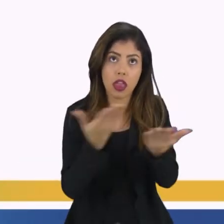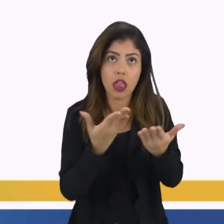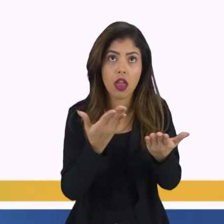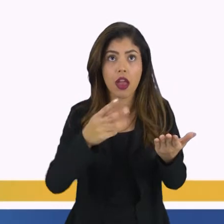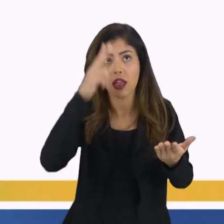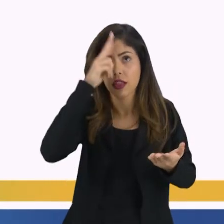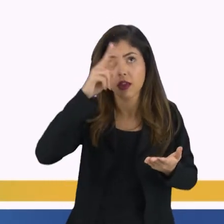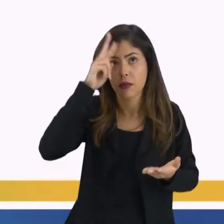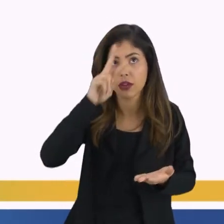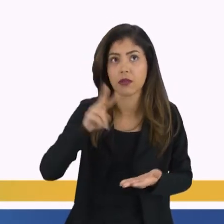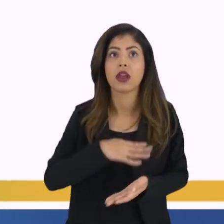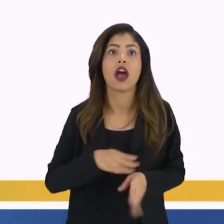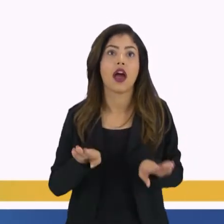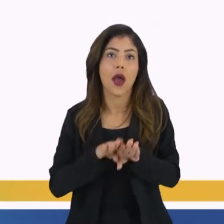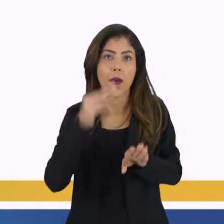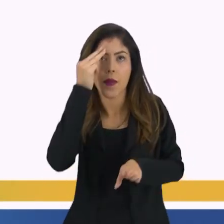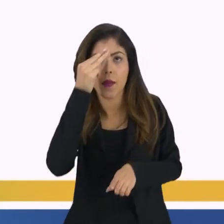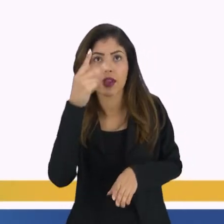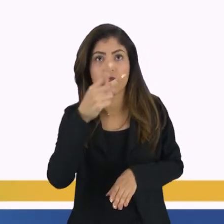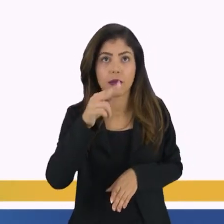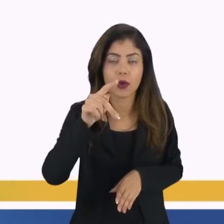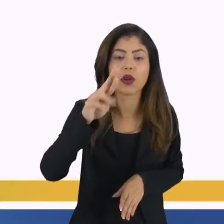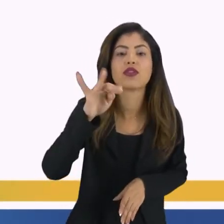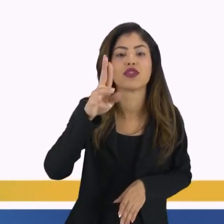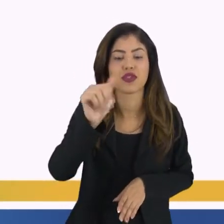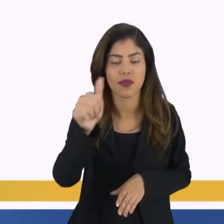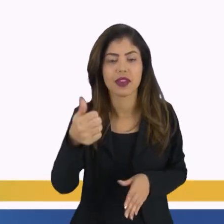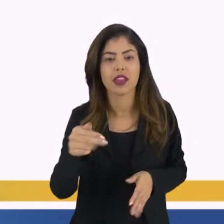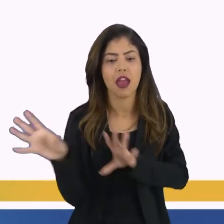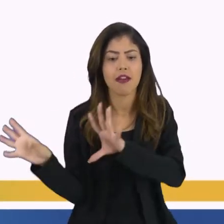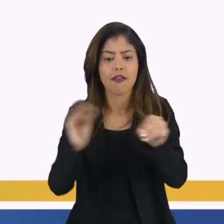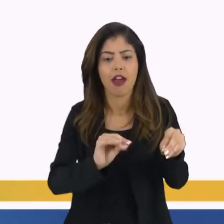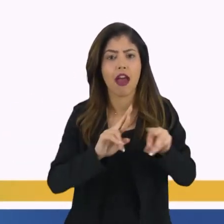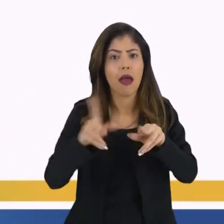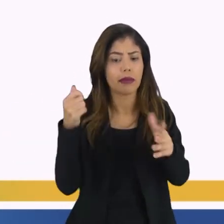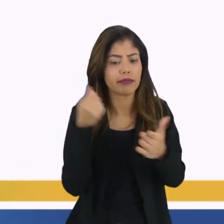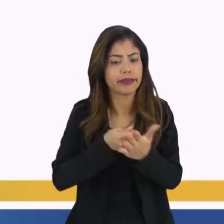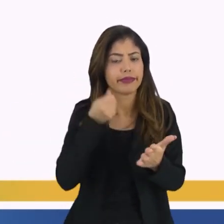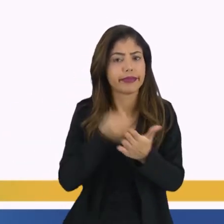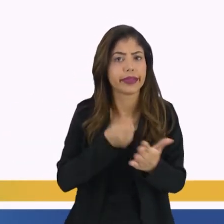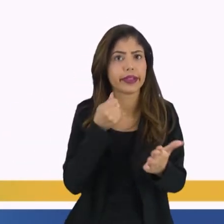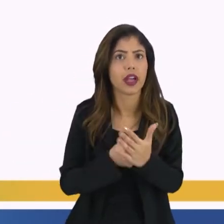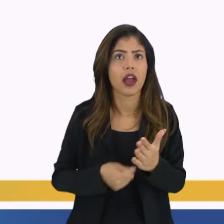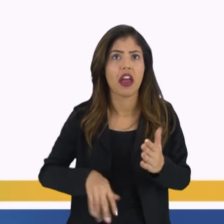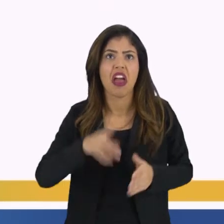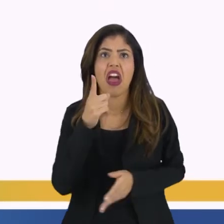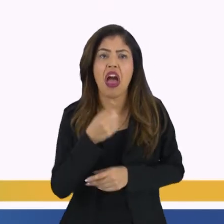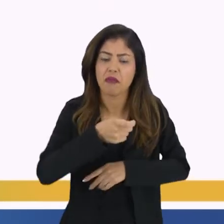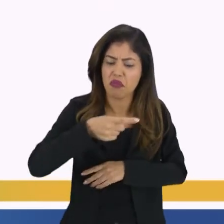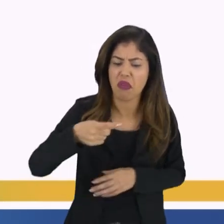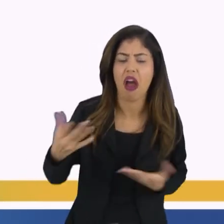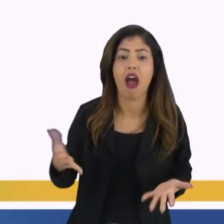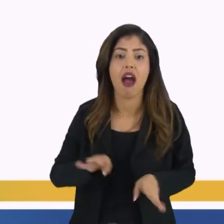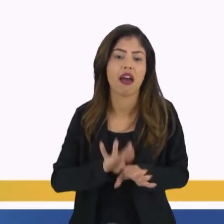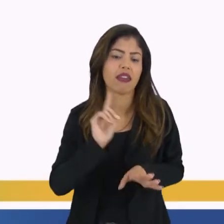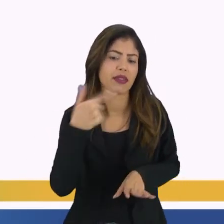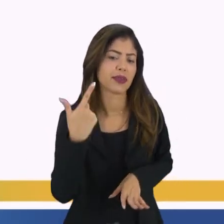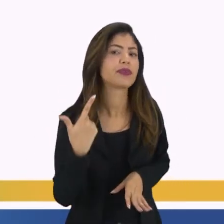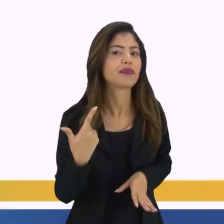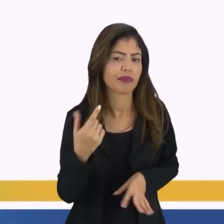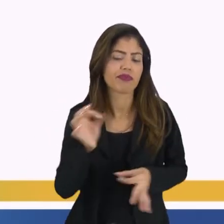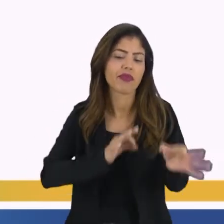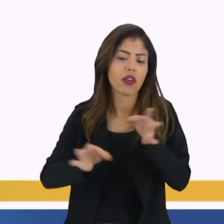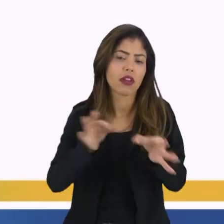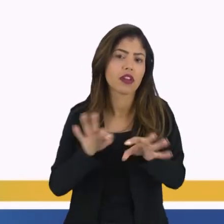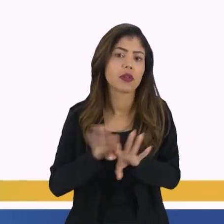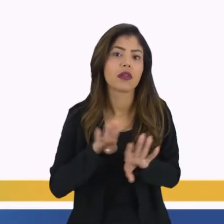lembrança estas memórias póstumas. Então você já vê que ele traz uma dedicatória extremamente pessimista, né, aos vermes, aos micro-organismos, né? E a gente já tem aí uma